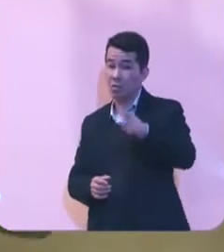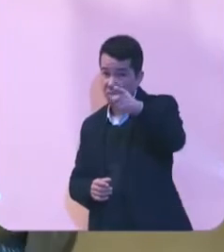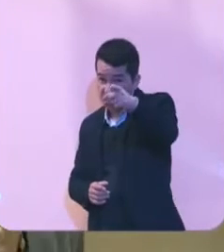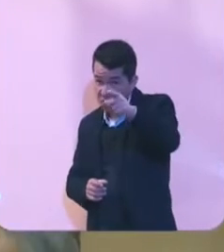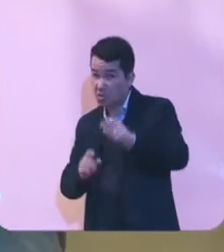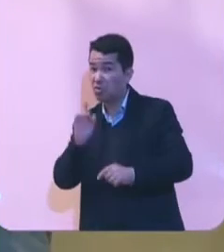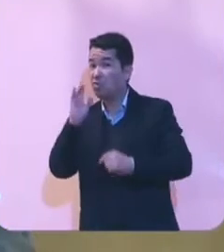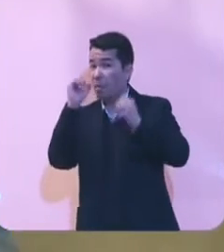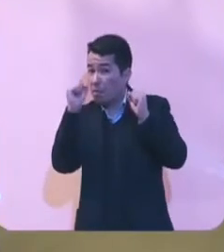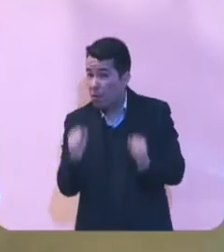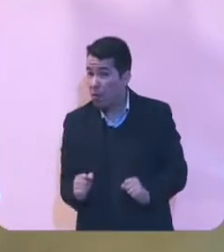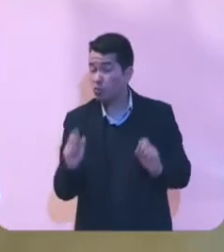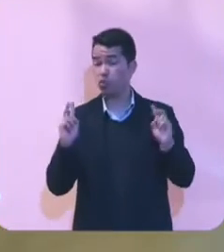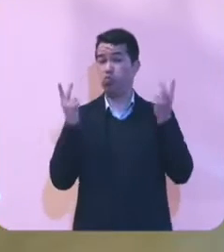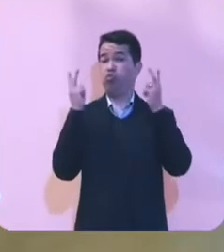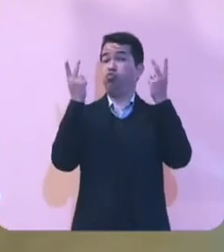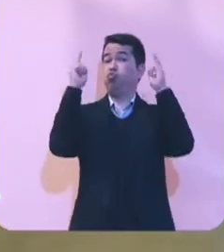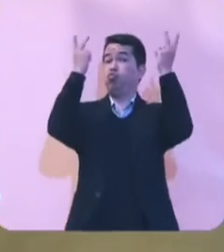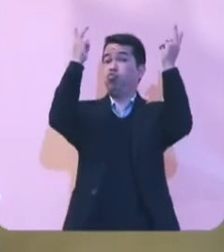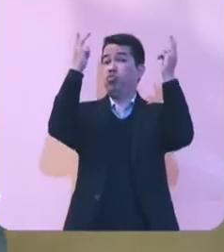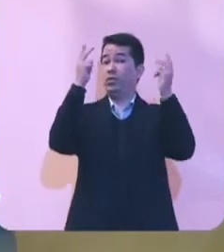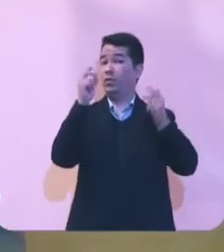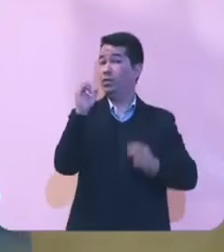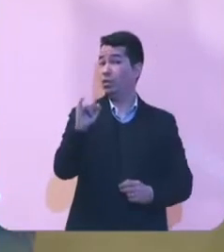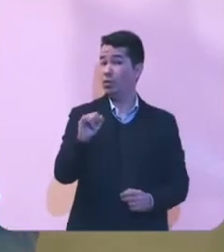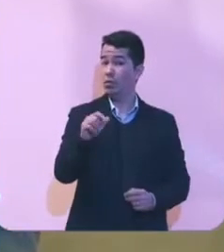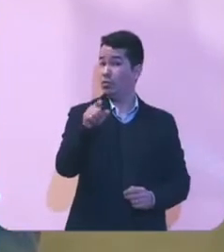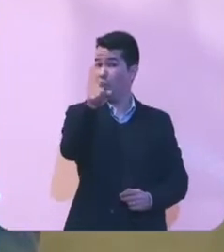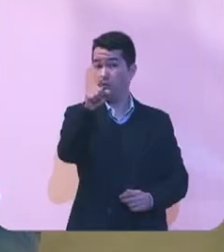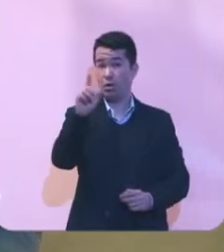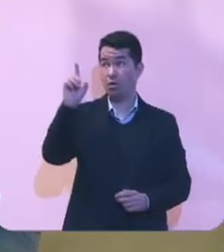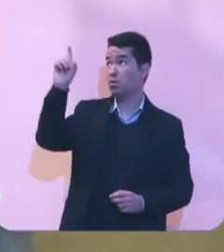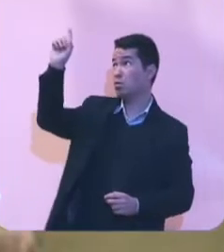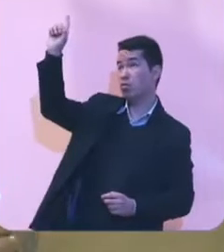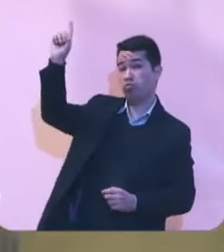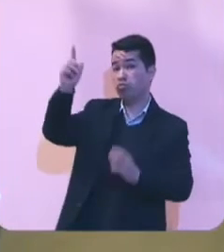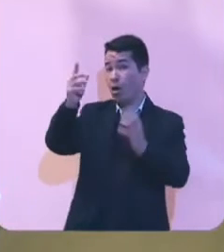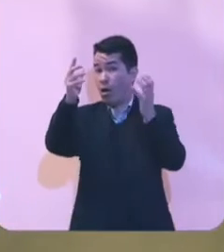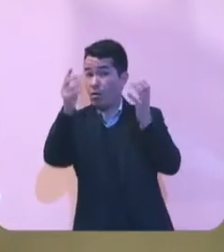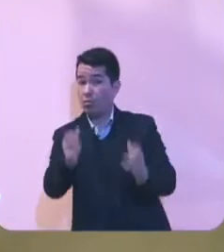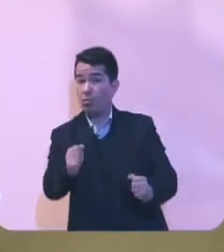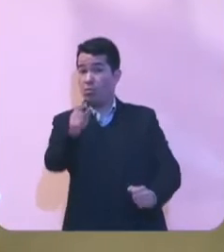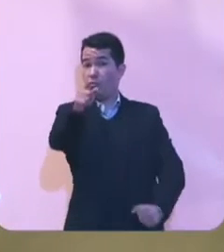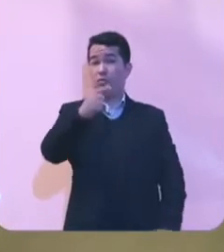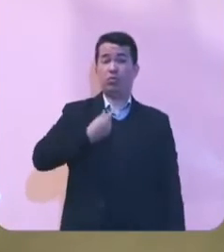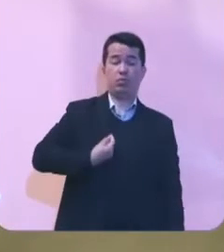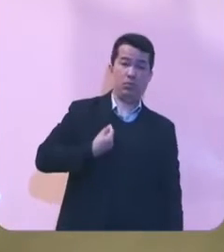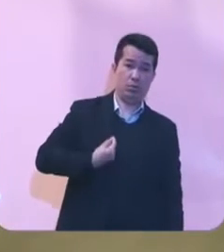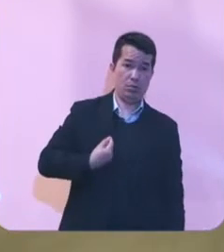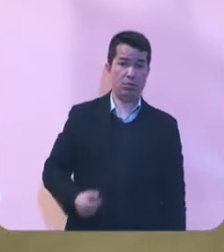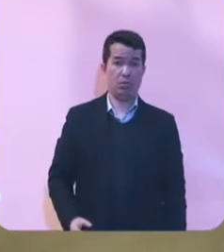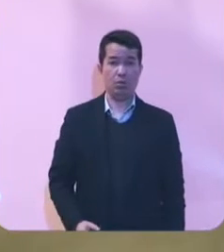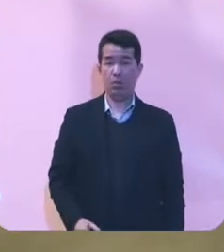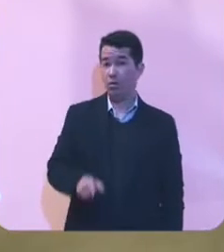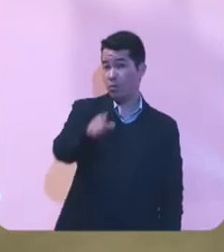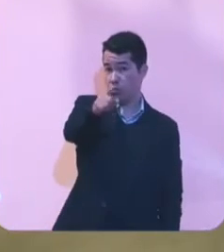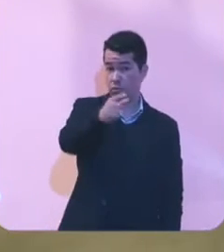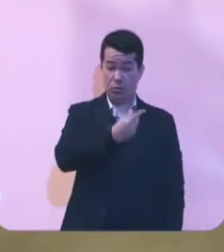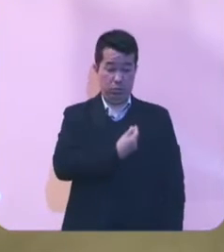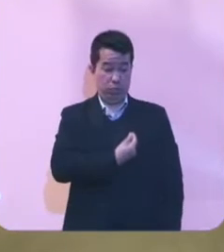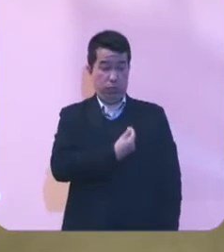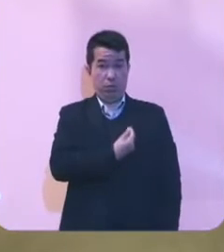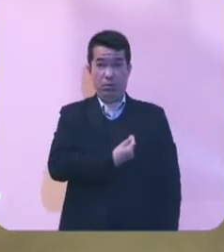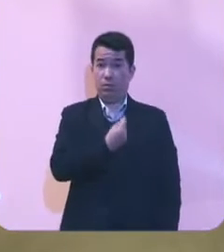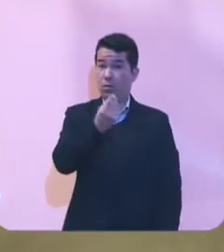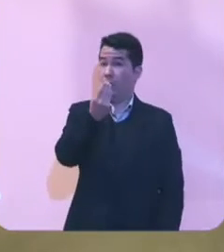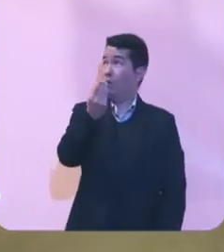aceito por Deus. E isso é feito pela fé em Cristo Jesus. Se a sua vida for dedicada a Ele, se o